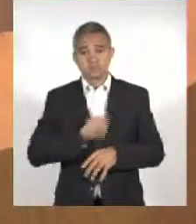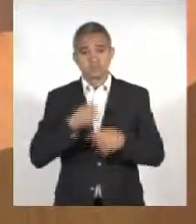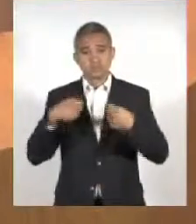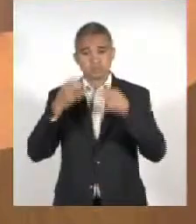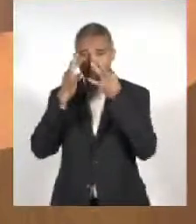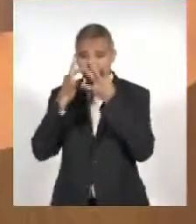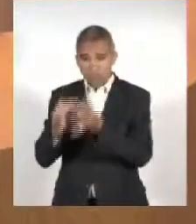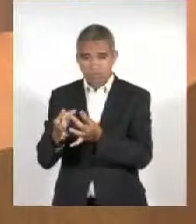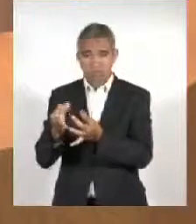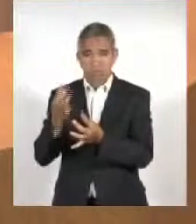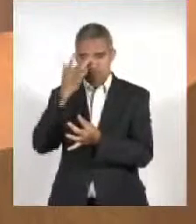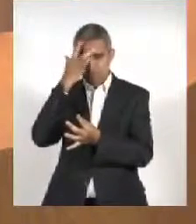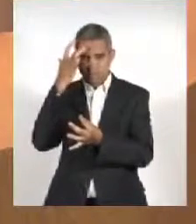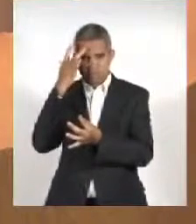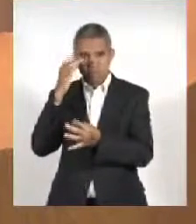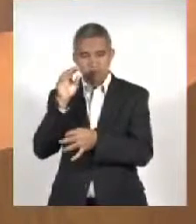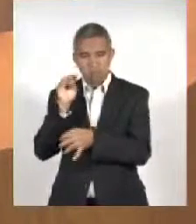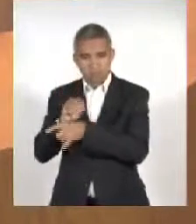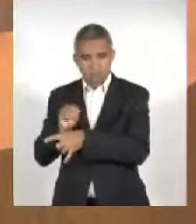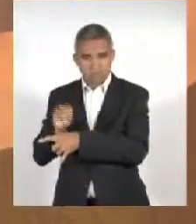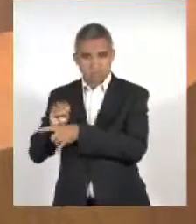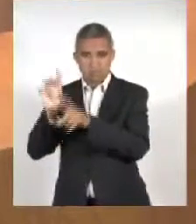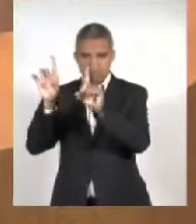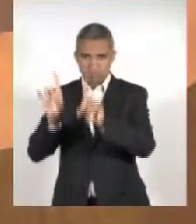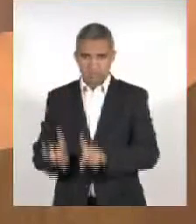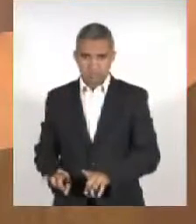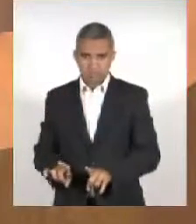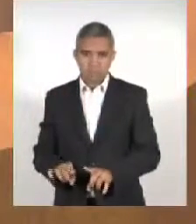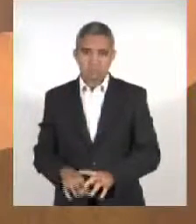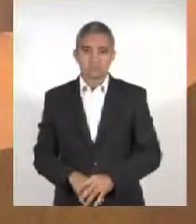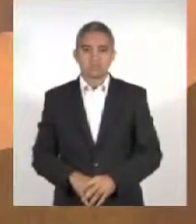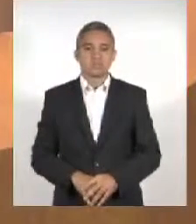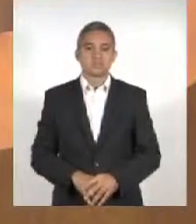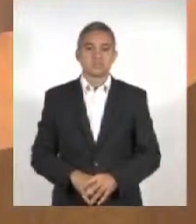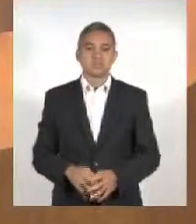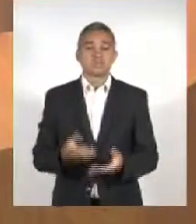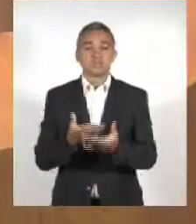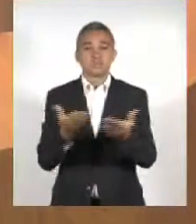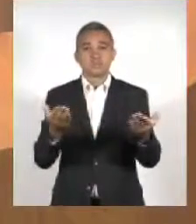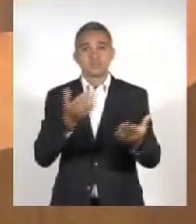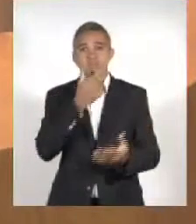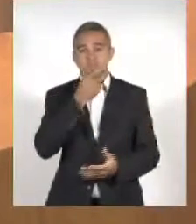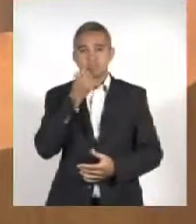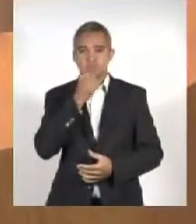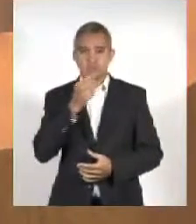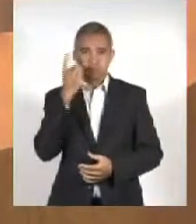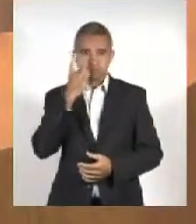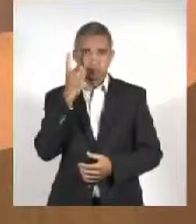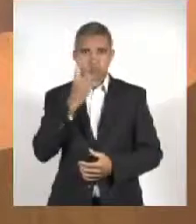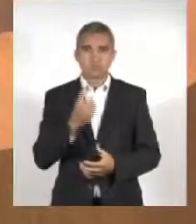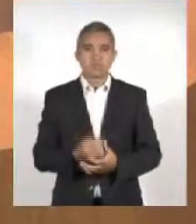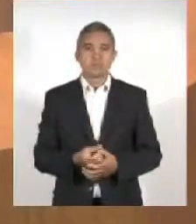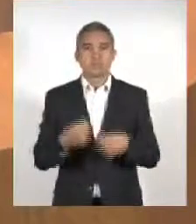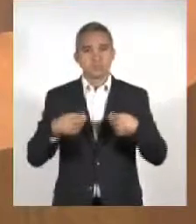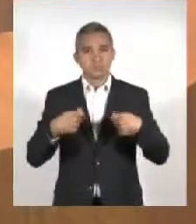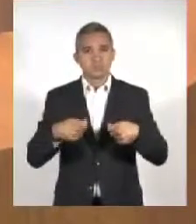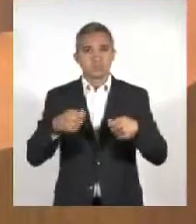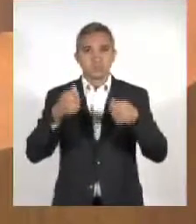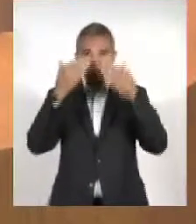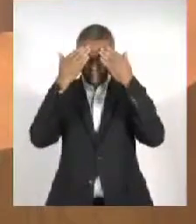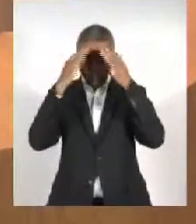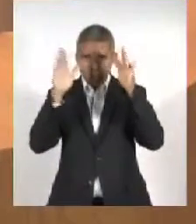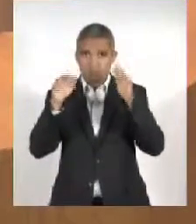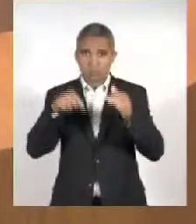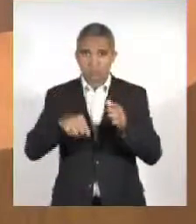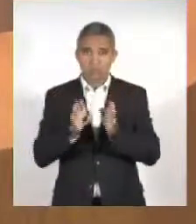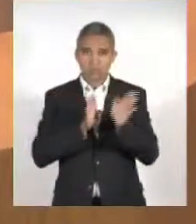com deficiência. Então, quero chamar a atenção das senhoras e senhores para a acessibilidade também na Assembleia